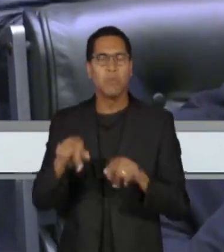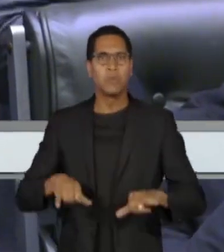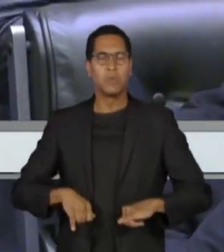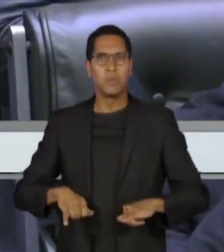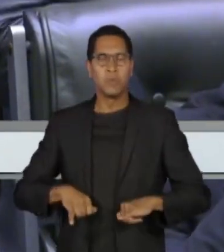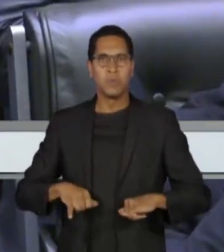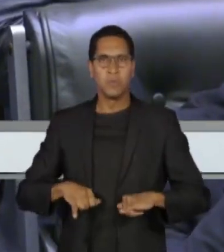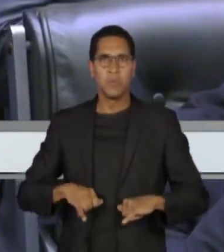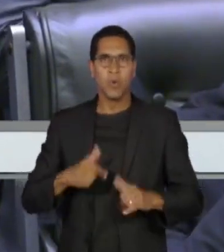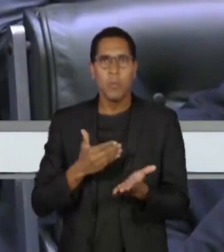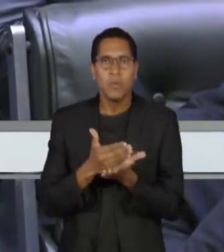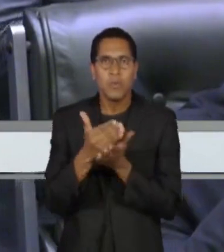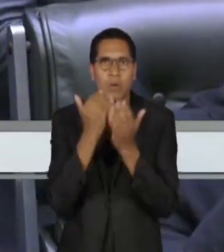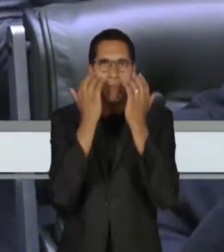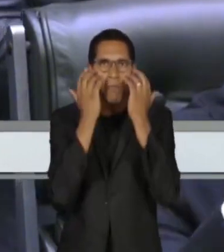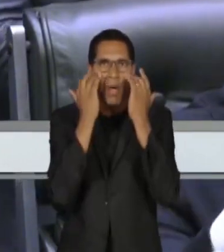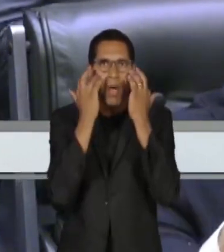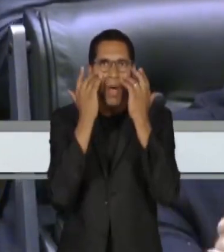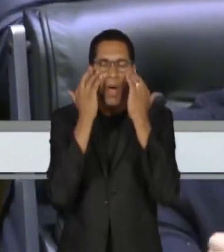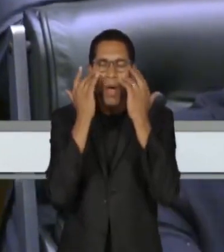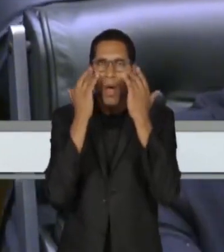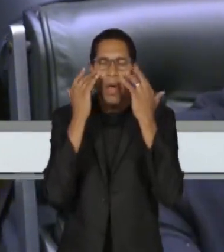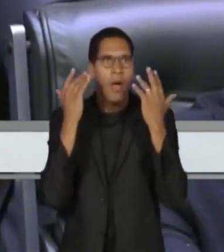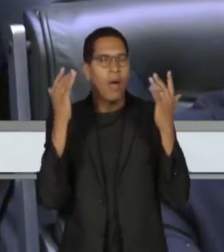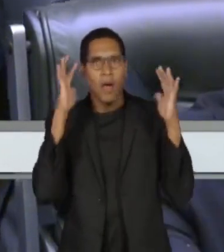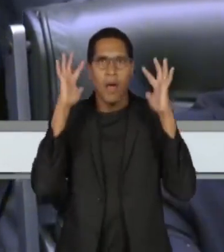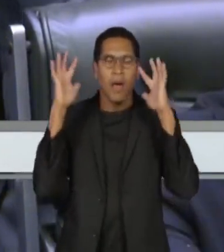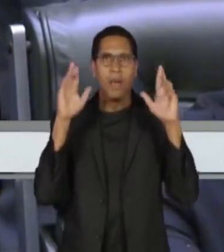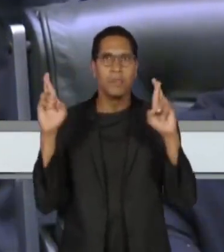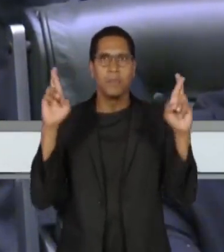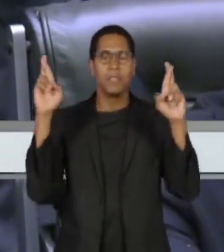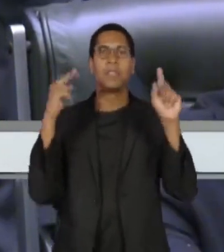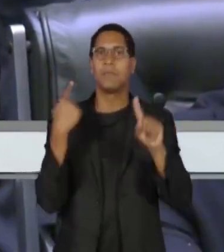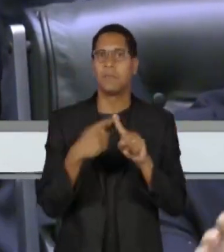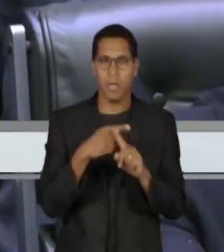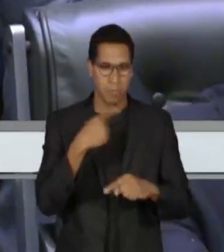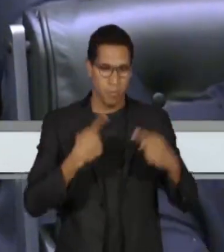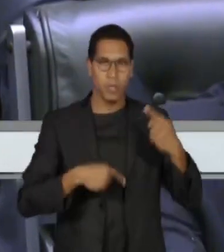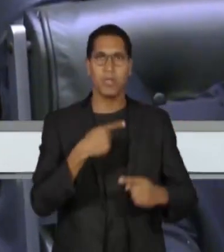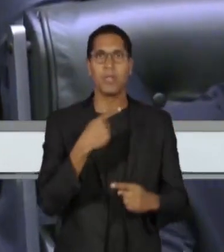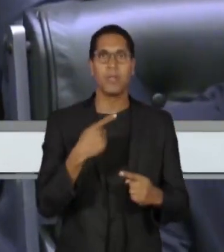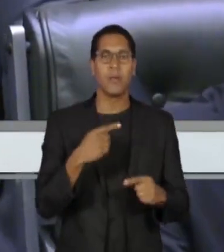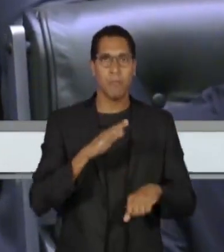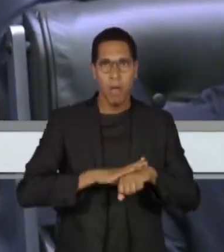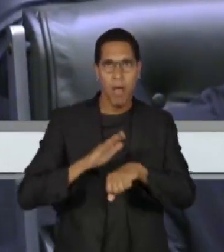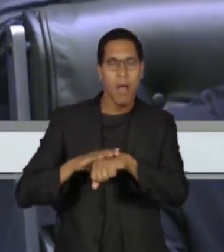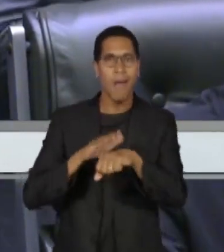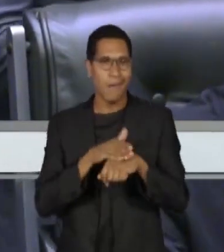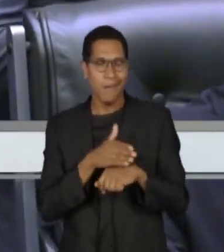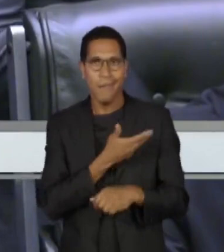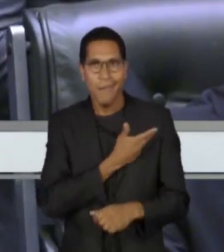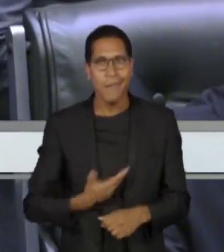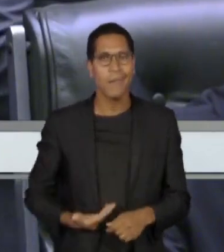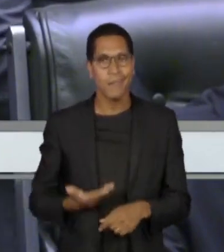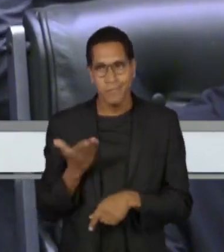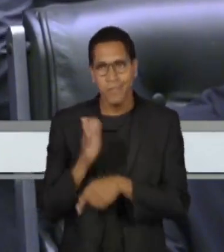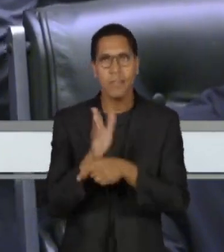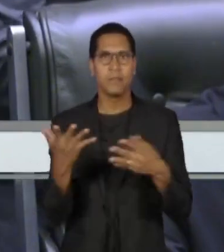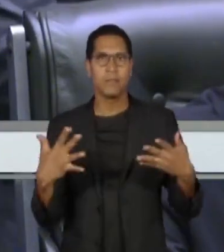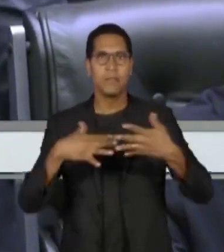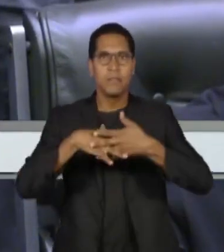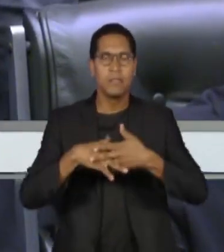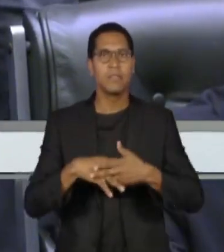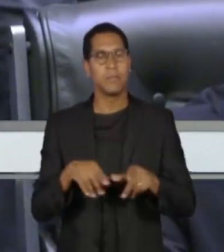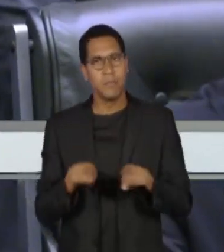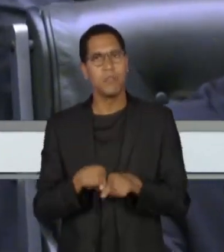sofrido, em decorrência da destruição de políticas públicas que promoviam a cidadania, os direitos